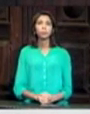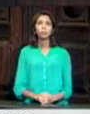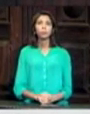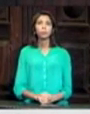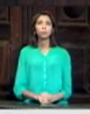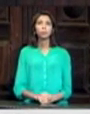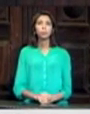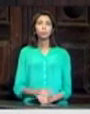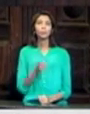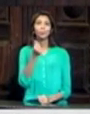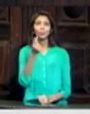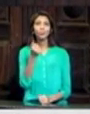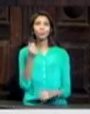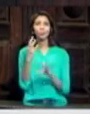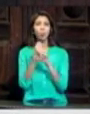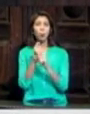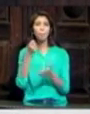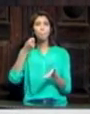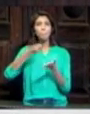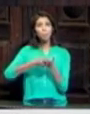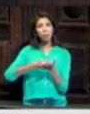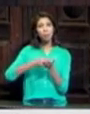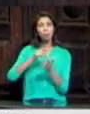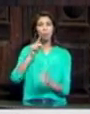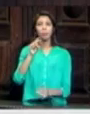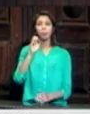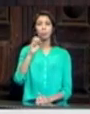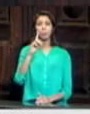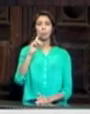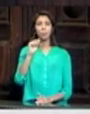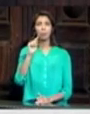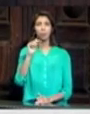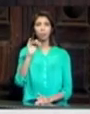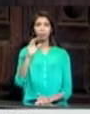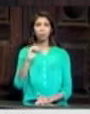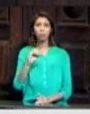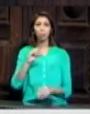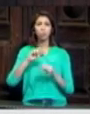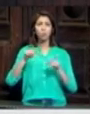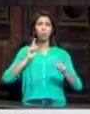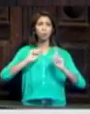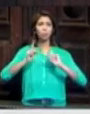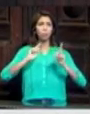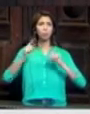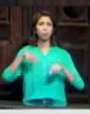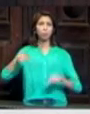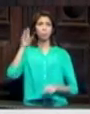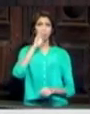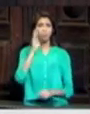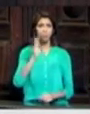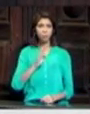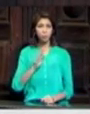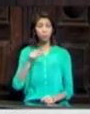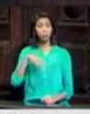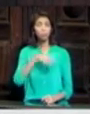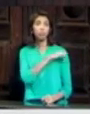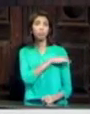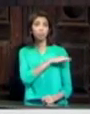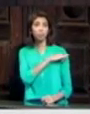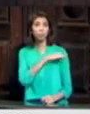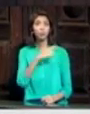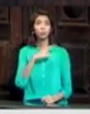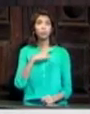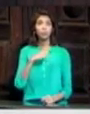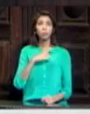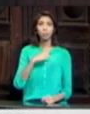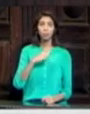da tarifa de pedágio nas mais variadas rodovias brasileiras. Aqui no Rio de Janeiro, nós